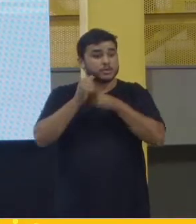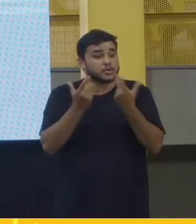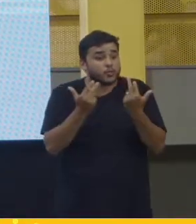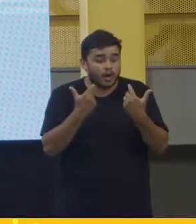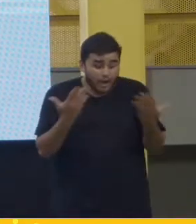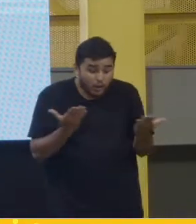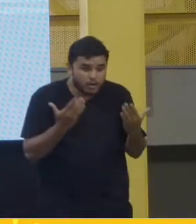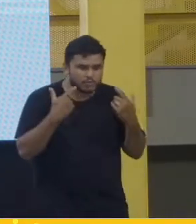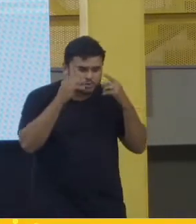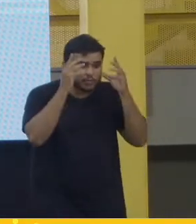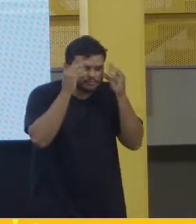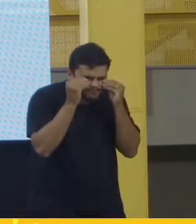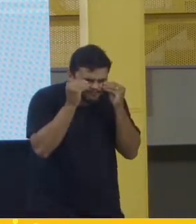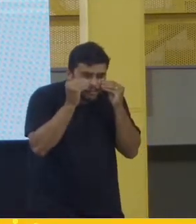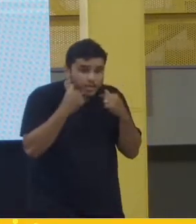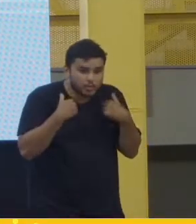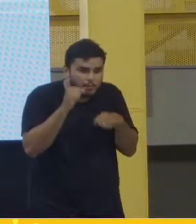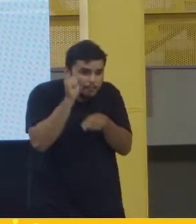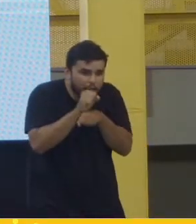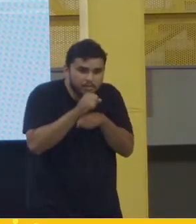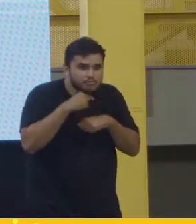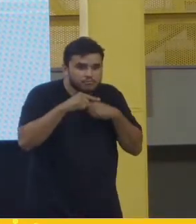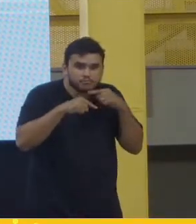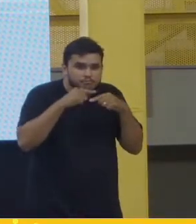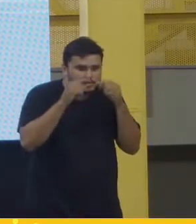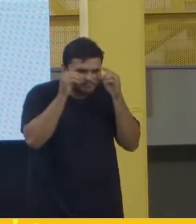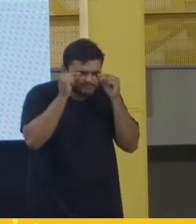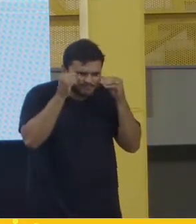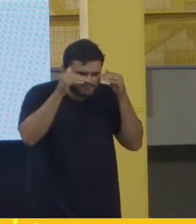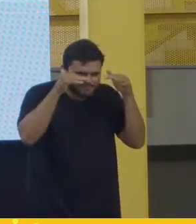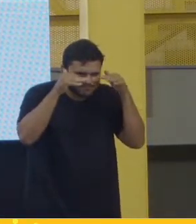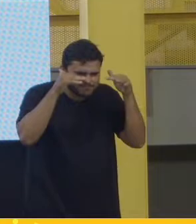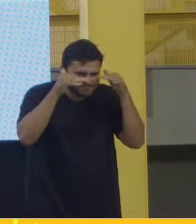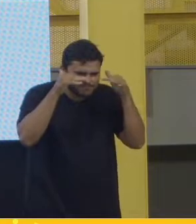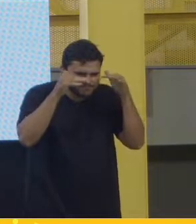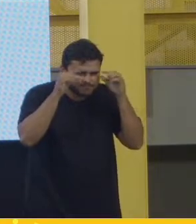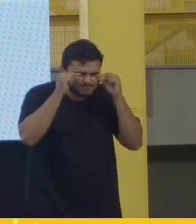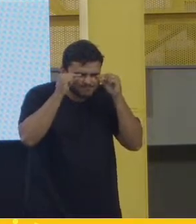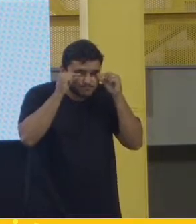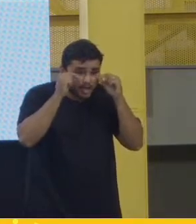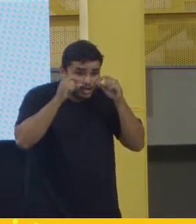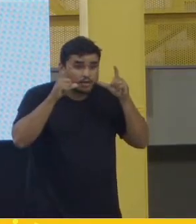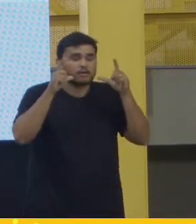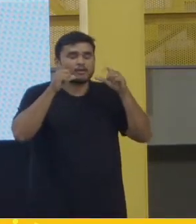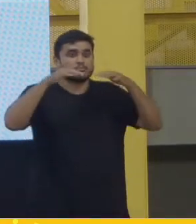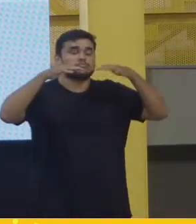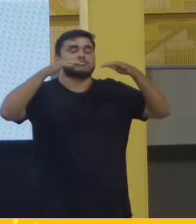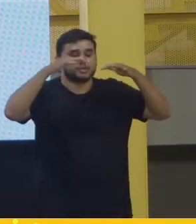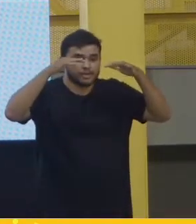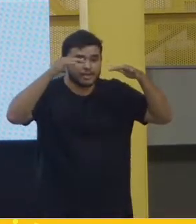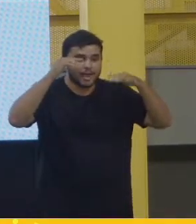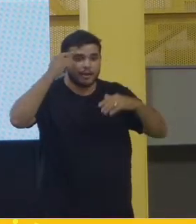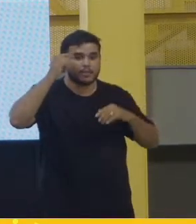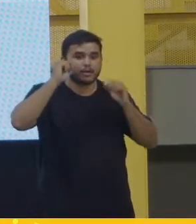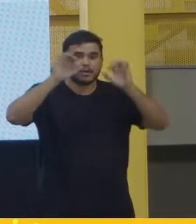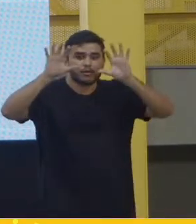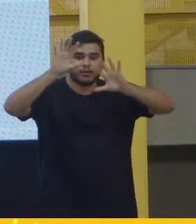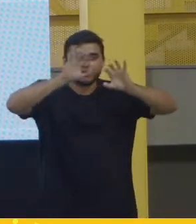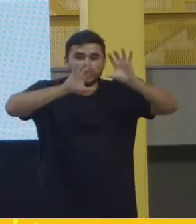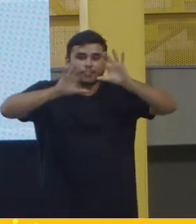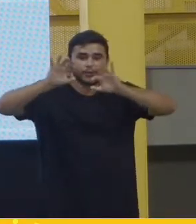fica vermelho? Porque a gente, quando olha e vê só o buraquinho preto nos olhos, é